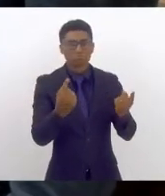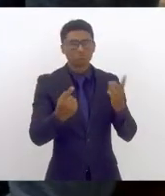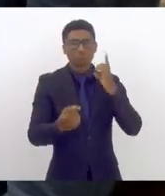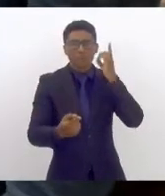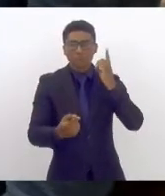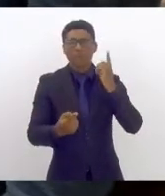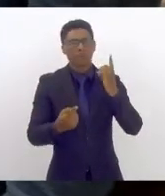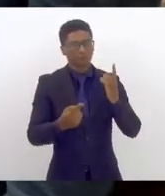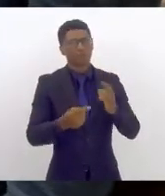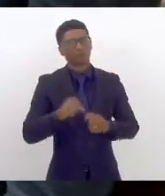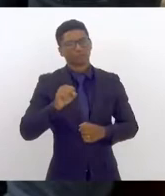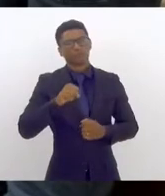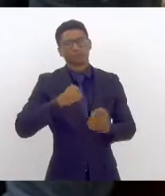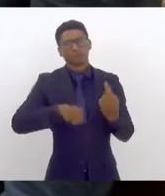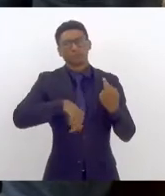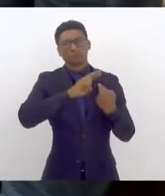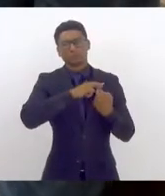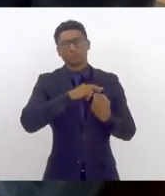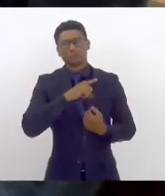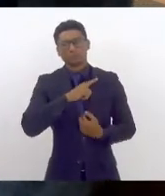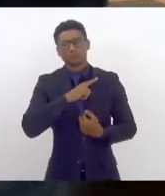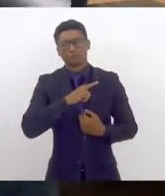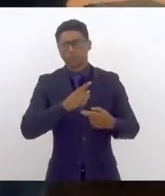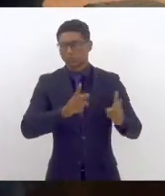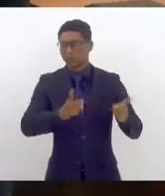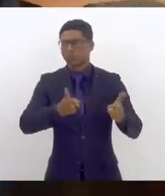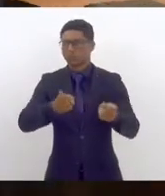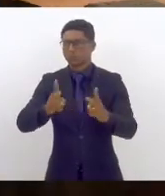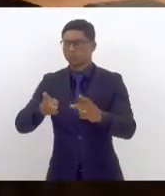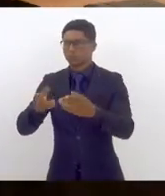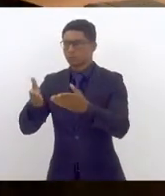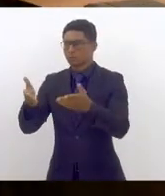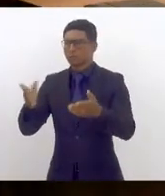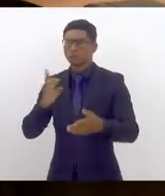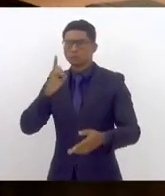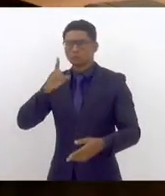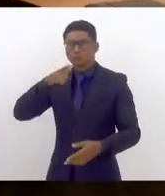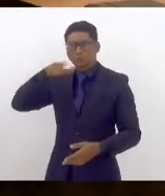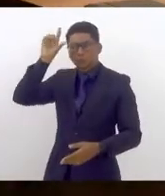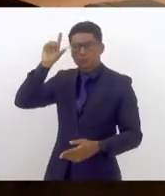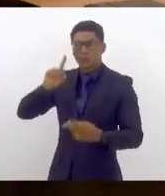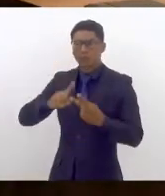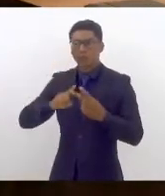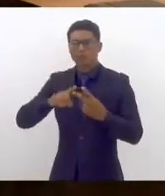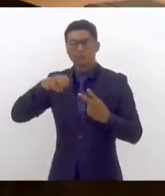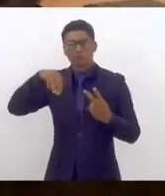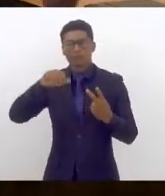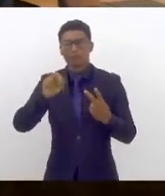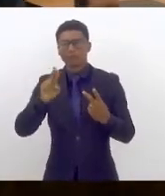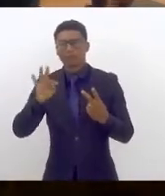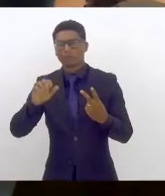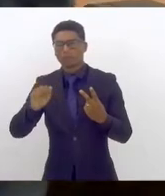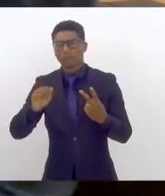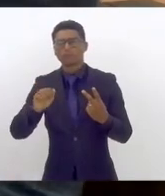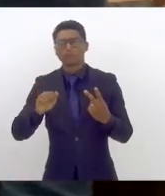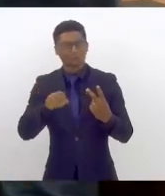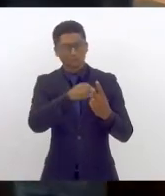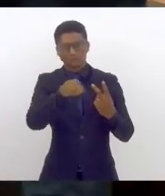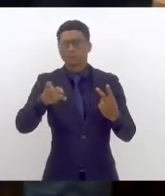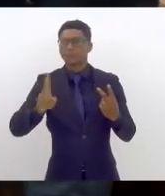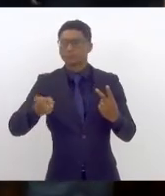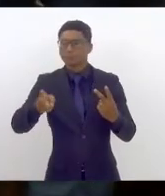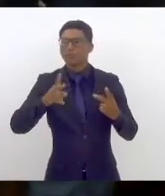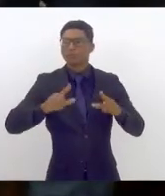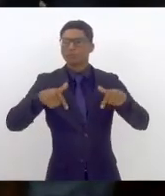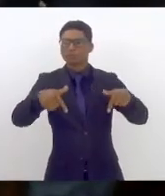comprometido com o andamento da pauta e seguem nesse espaço Deputado Luiz Deputado da Mata sempre atuantes